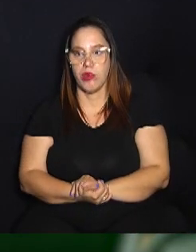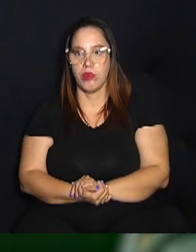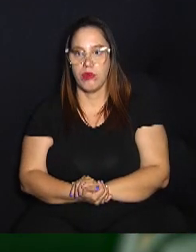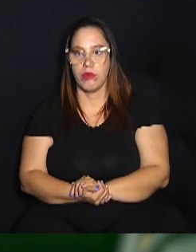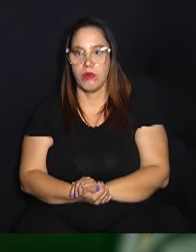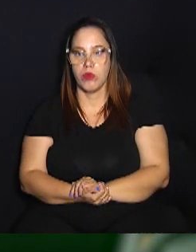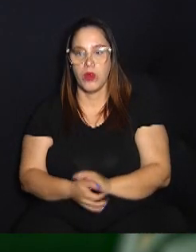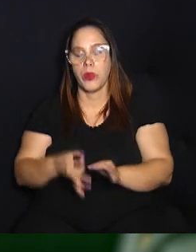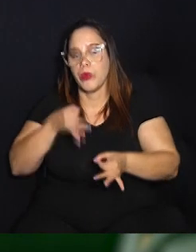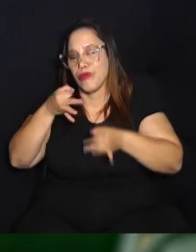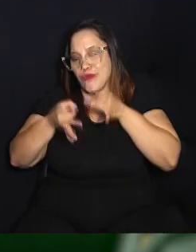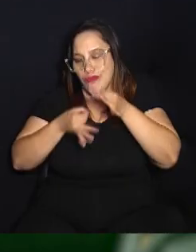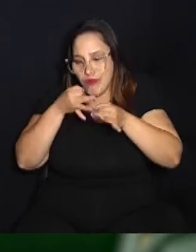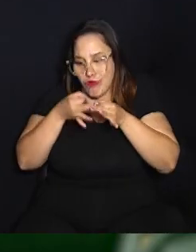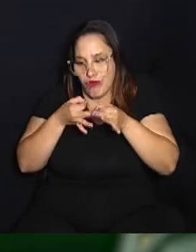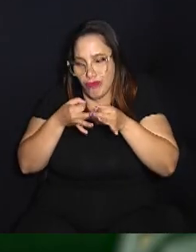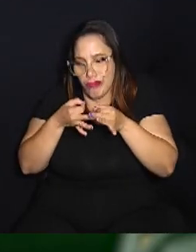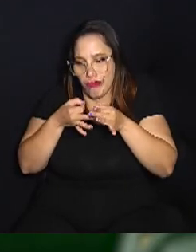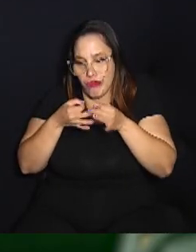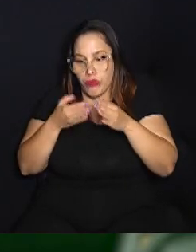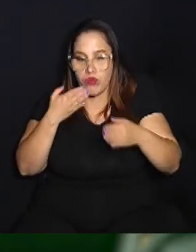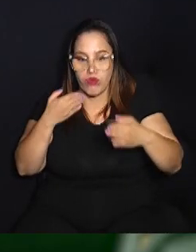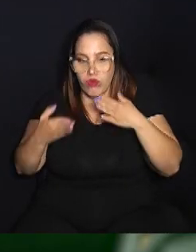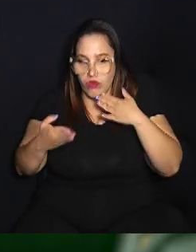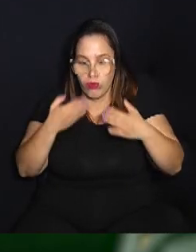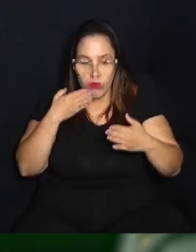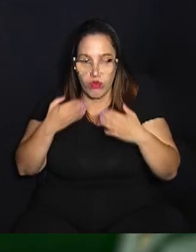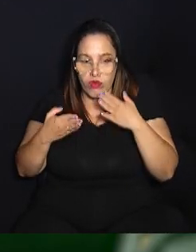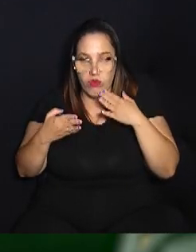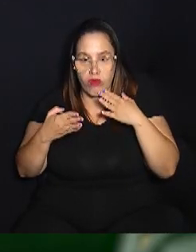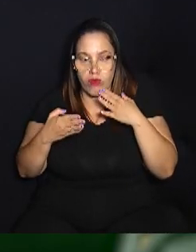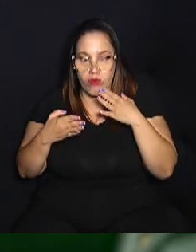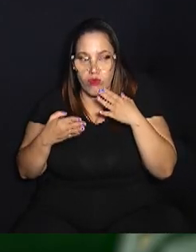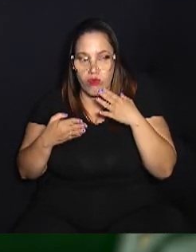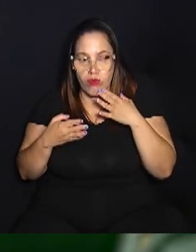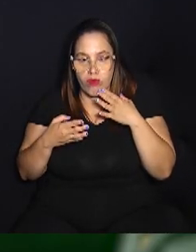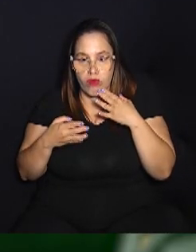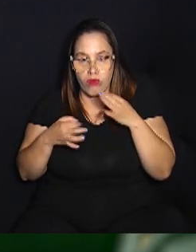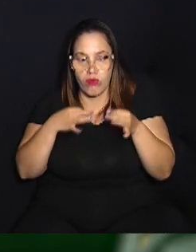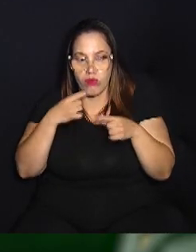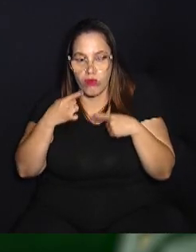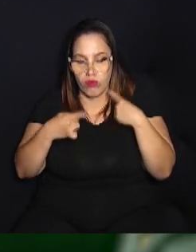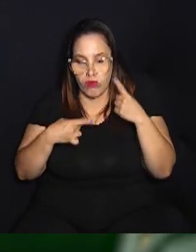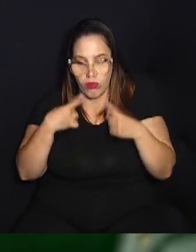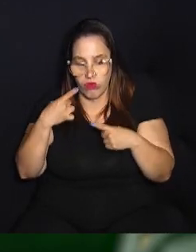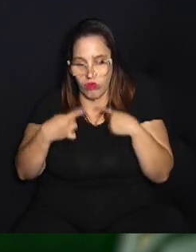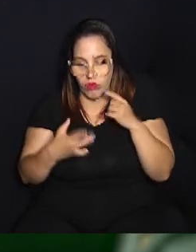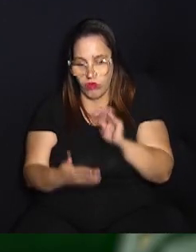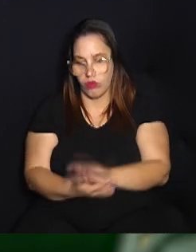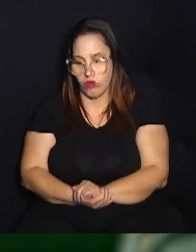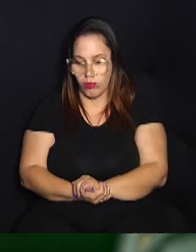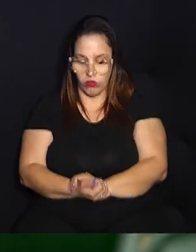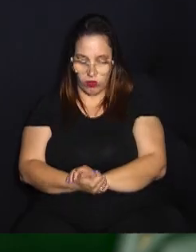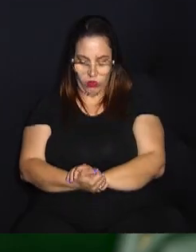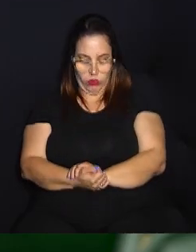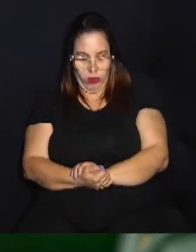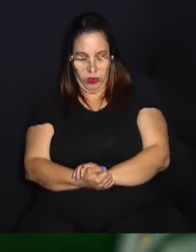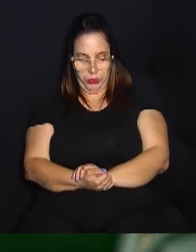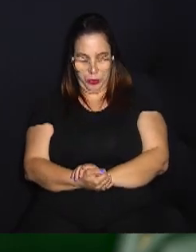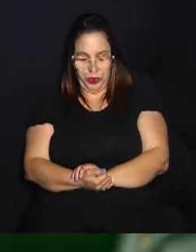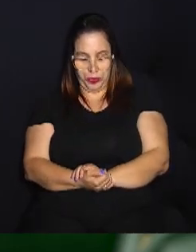humanizadora, crítica, pelo diálogo, por meio da conscientização, os sujeitos tomam aí